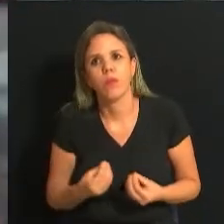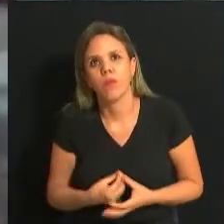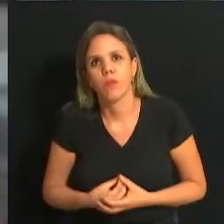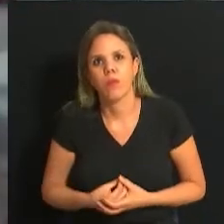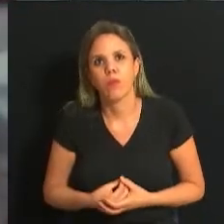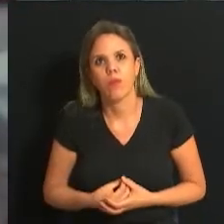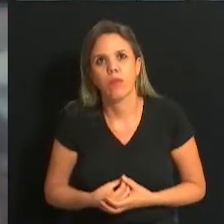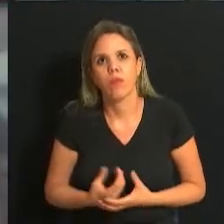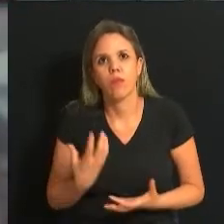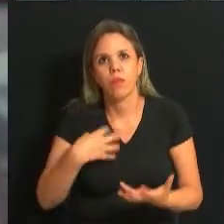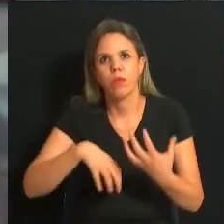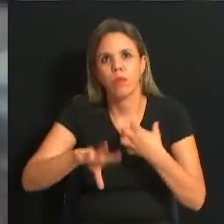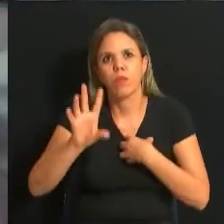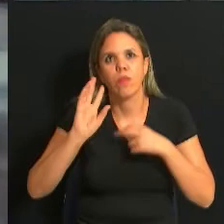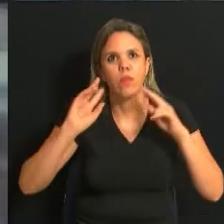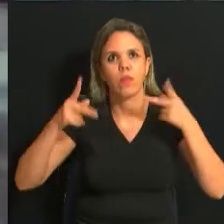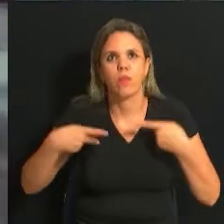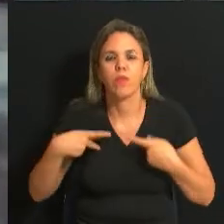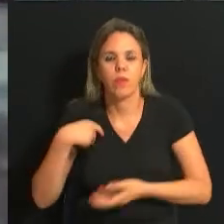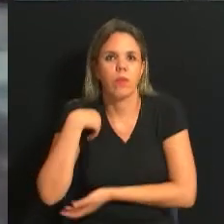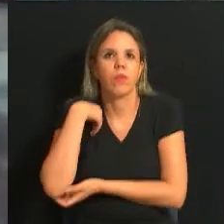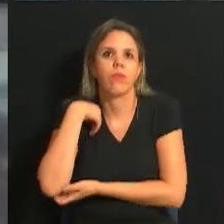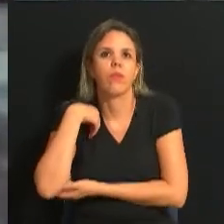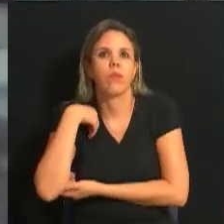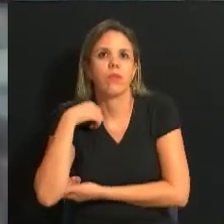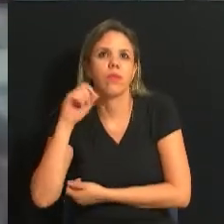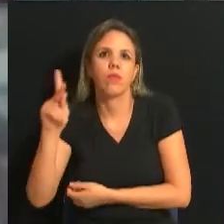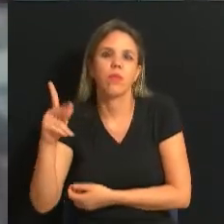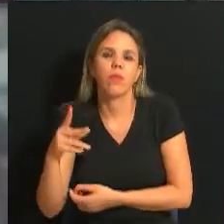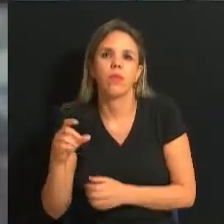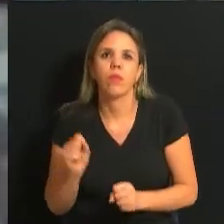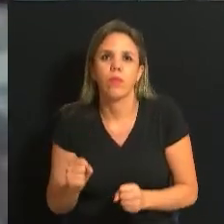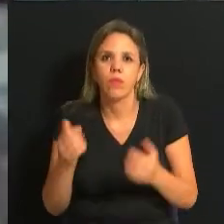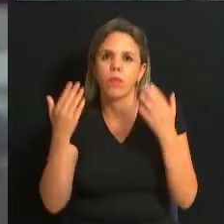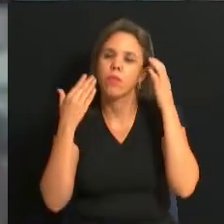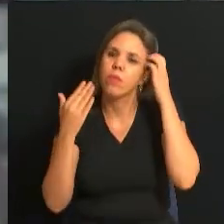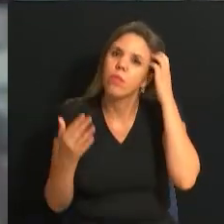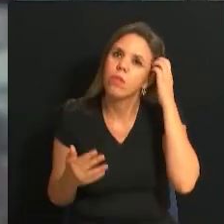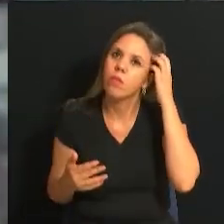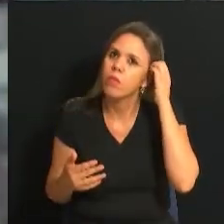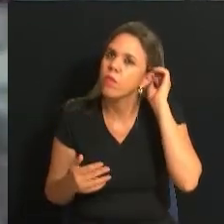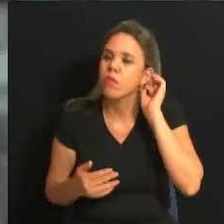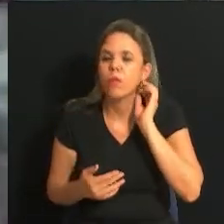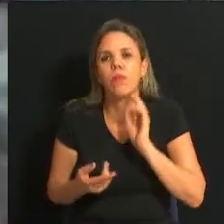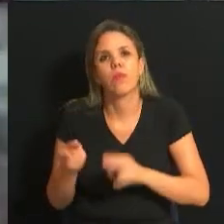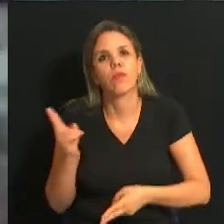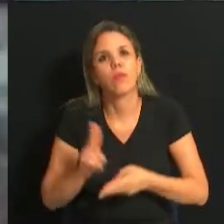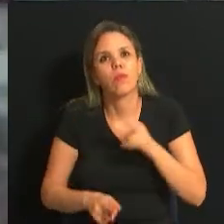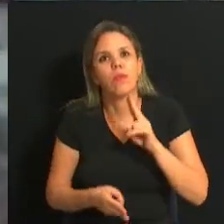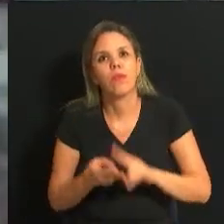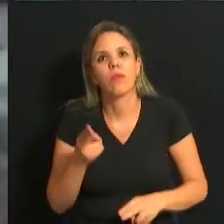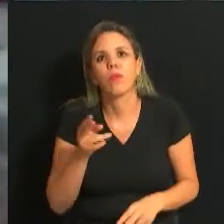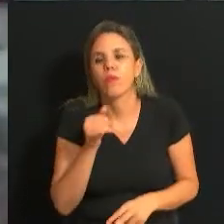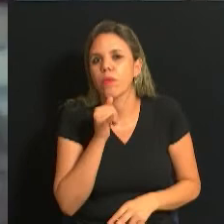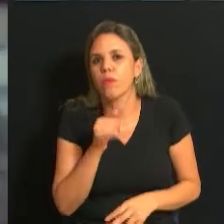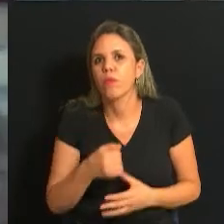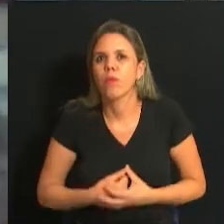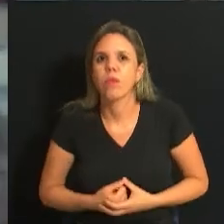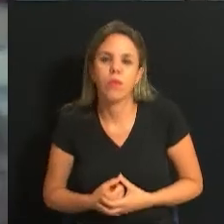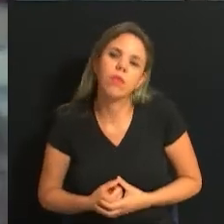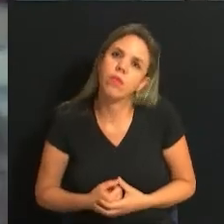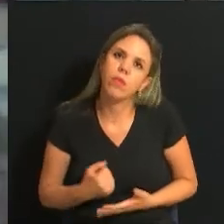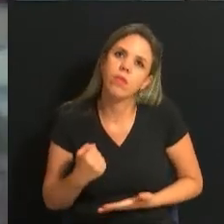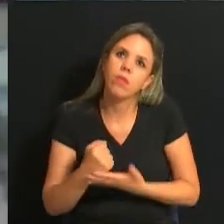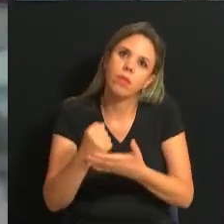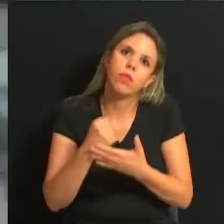Coloca-se um lugar de humanidade ali, né? Ok, eu posso me destacar em relação a uma habilidade, por exemplo, de ajudar